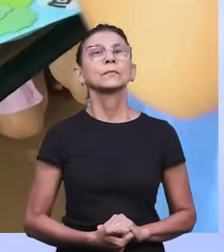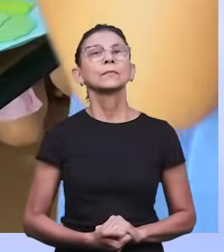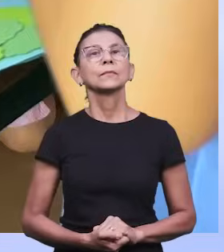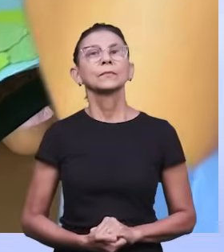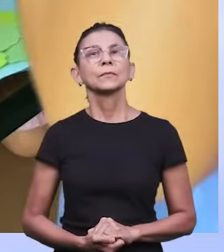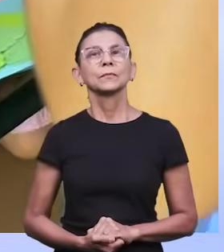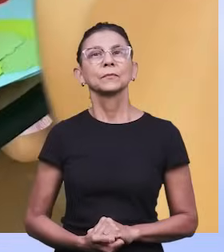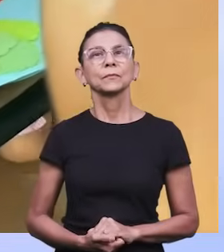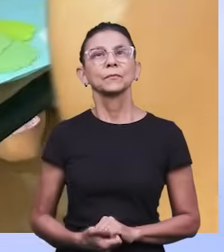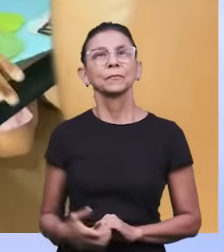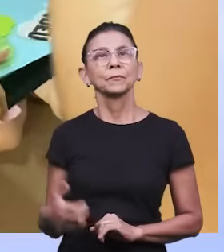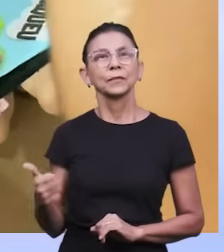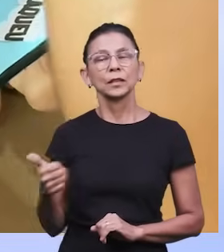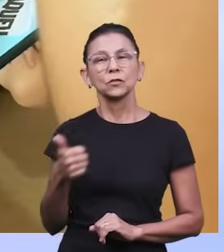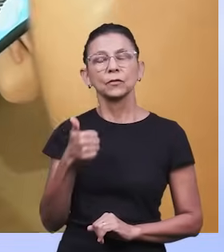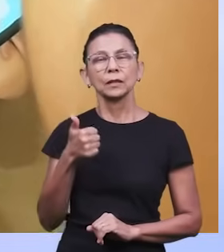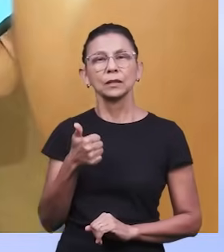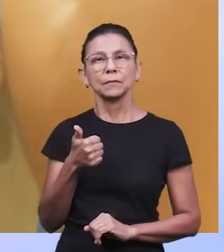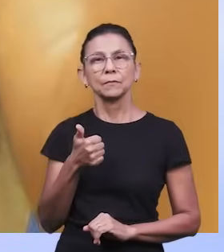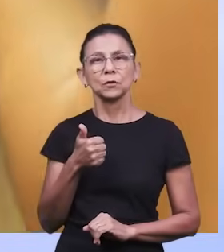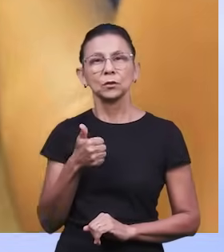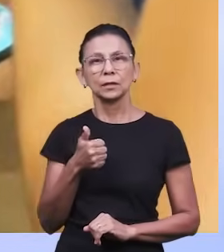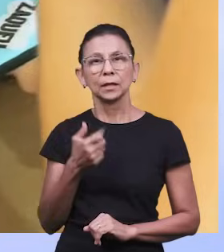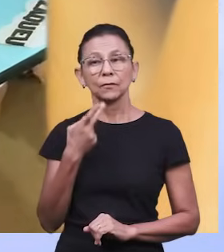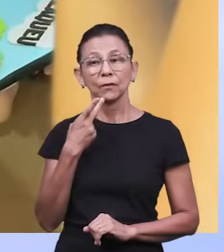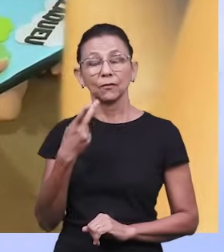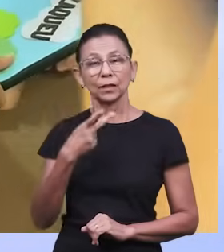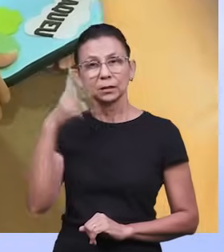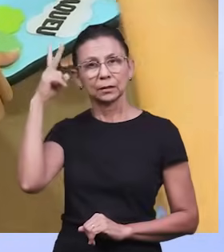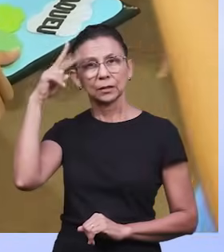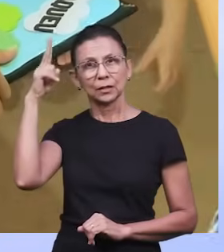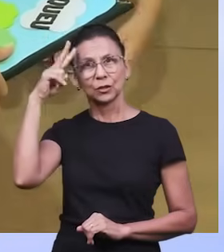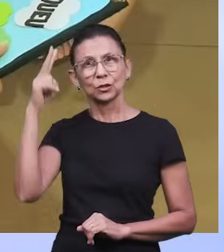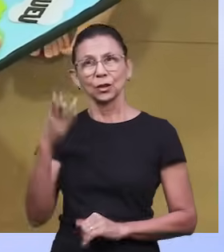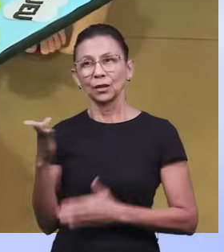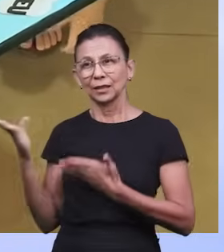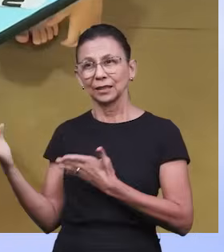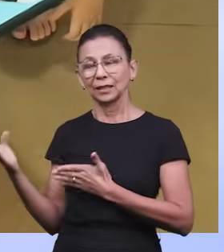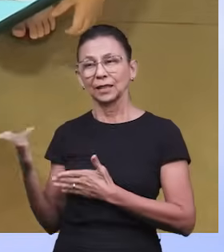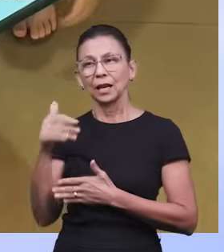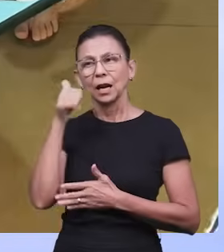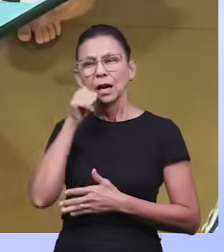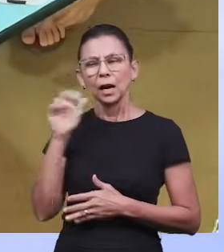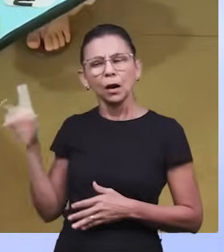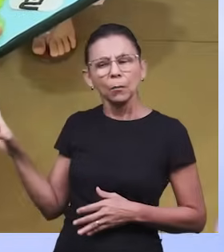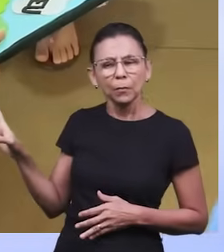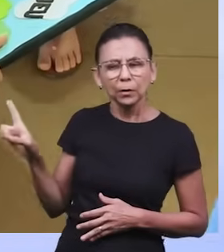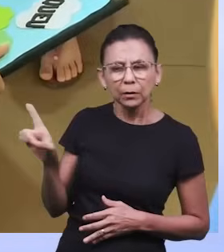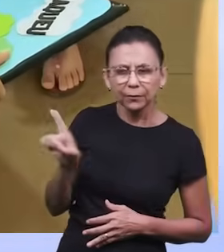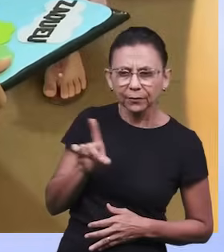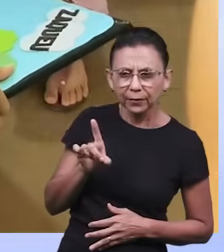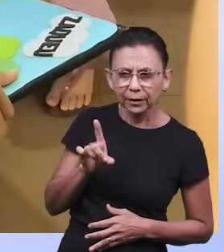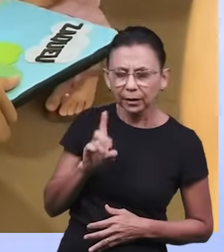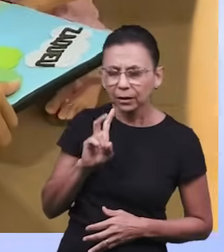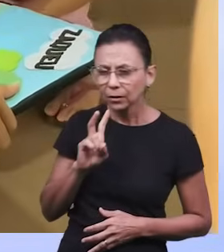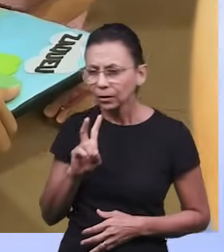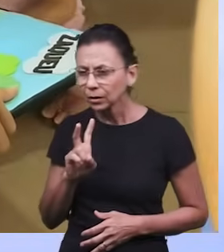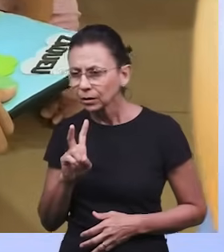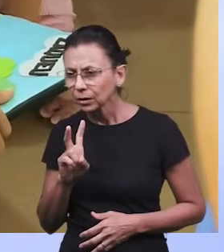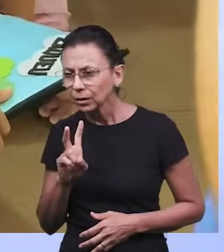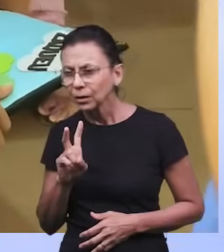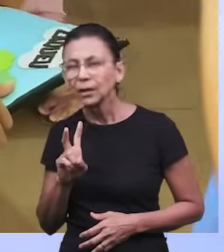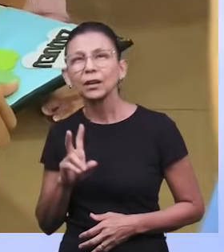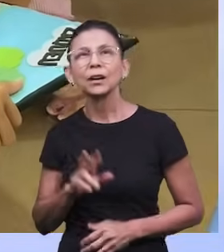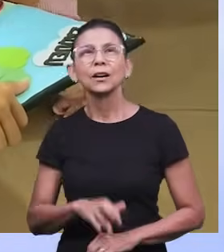história, a mãe se aproximou e se interessou muito ali pelo trabalho que estava sendo desenvolvido. E prontamente ela